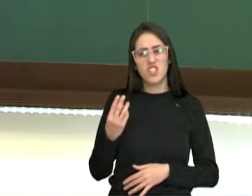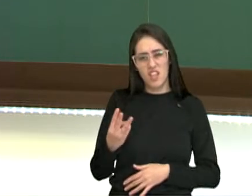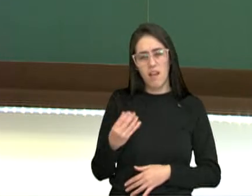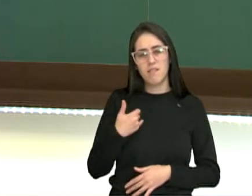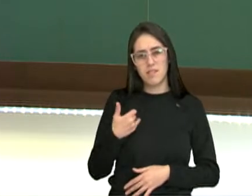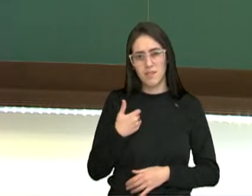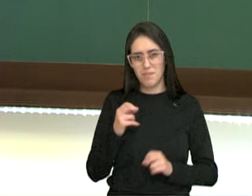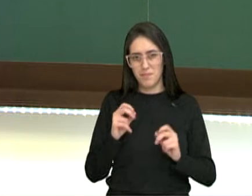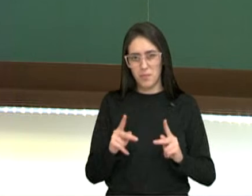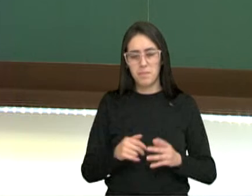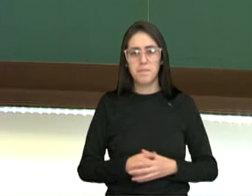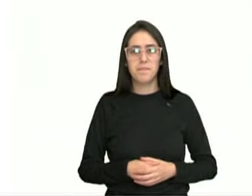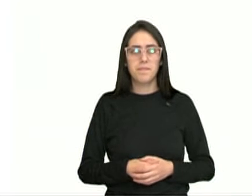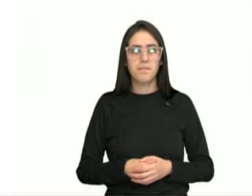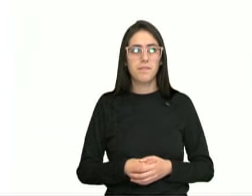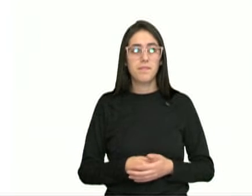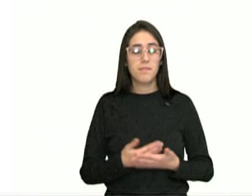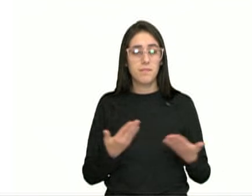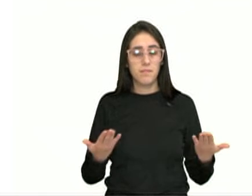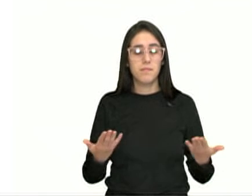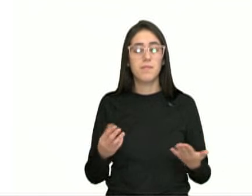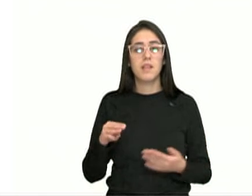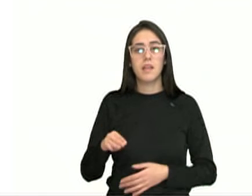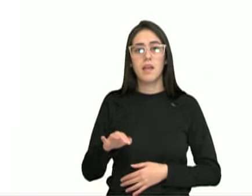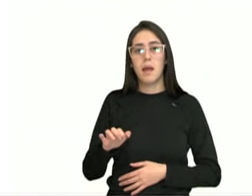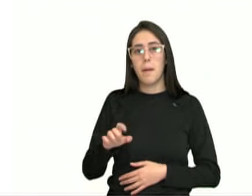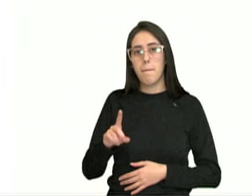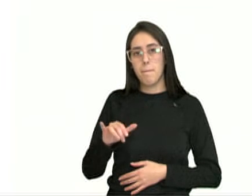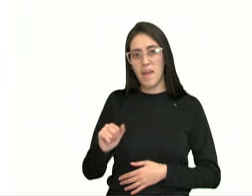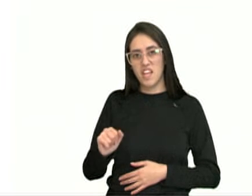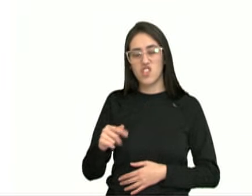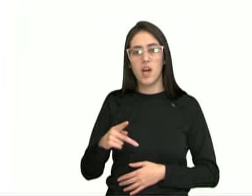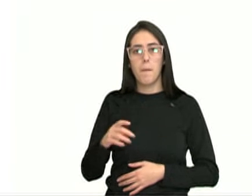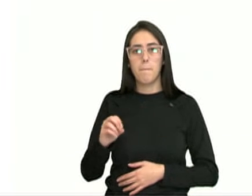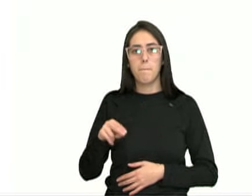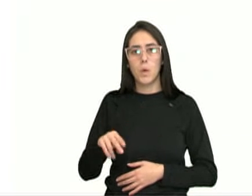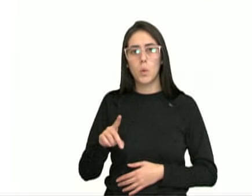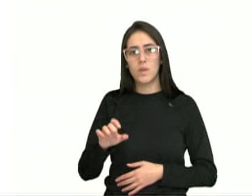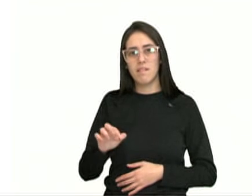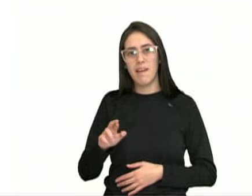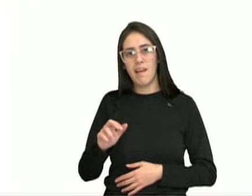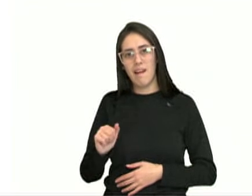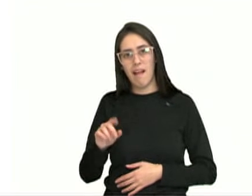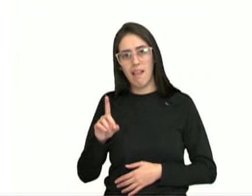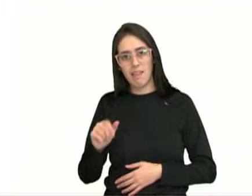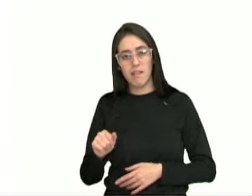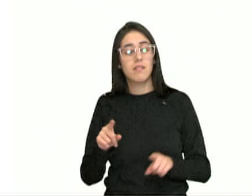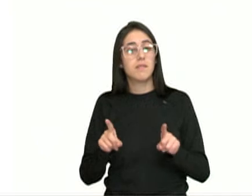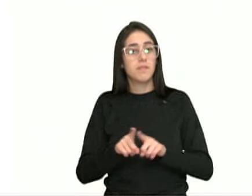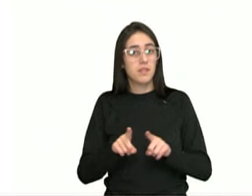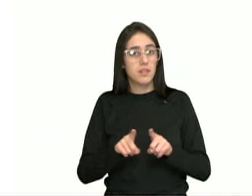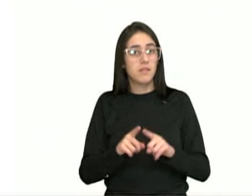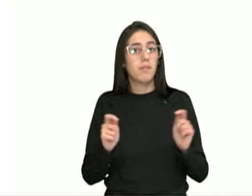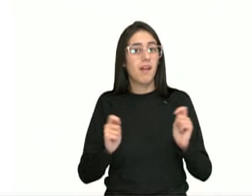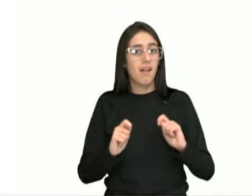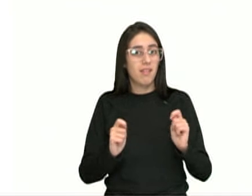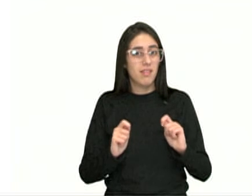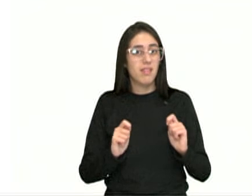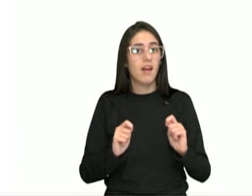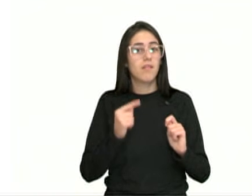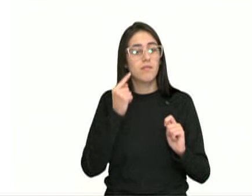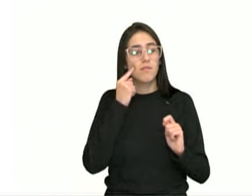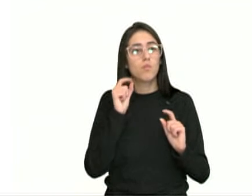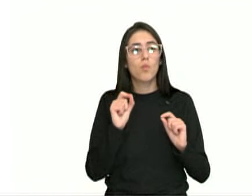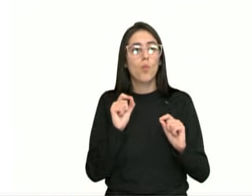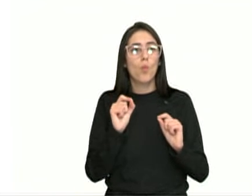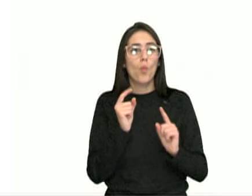anos, ok? A média aritmética ponderada, ela também nos permite encontrar um preço de